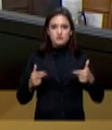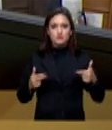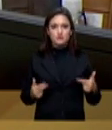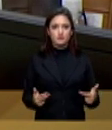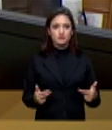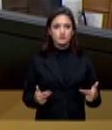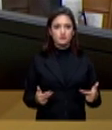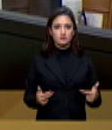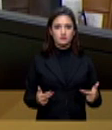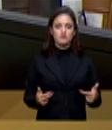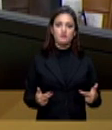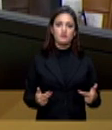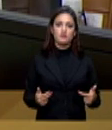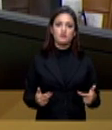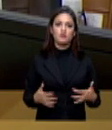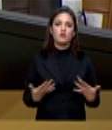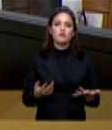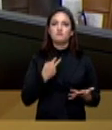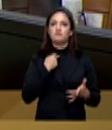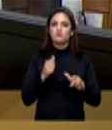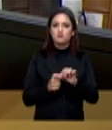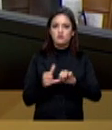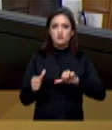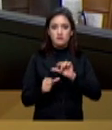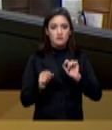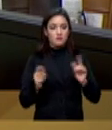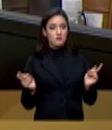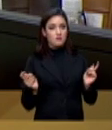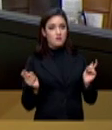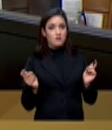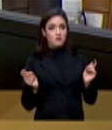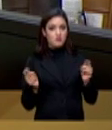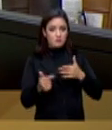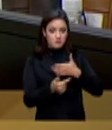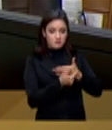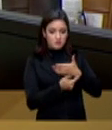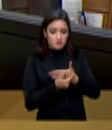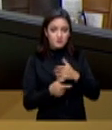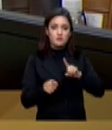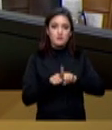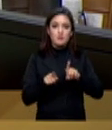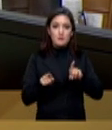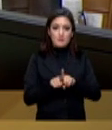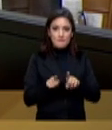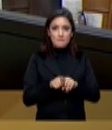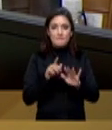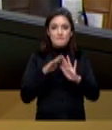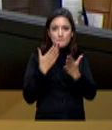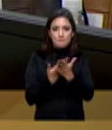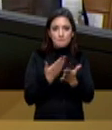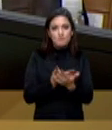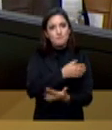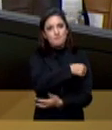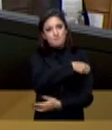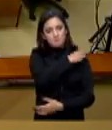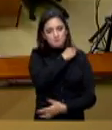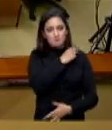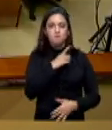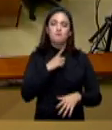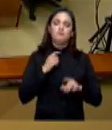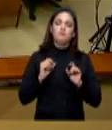a correspondência entre atribuições e níveis de escolaridade exigido entre as carreiras